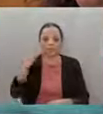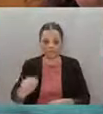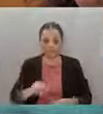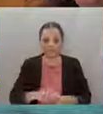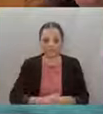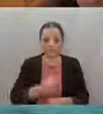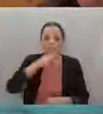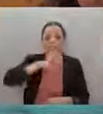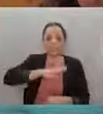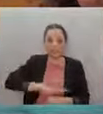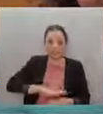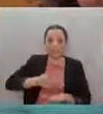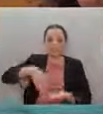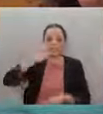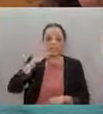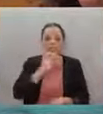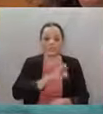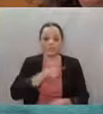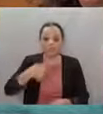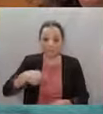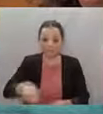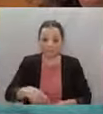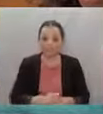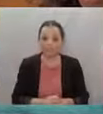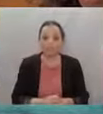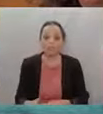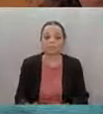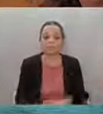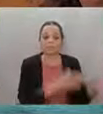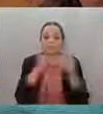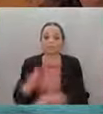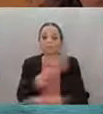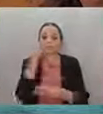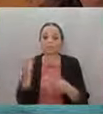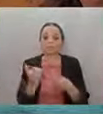Sr. Presidente? Pronto. Em relação à segunda questão...